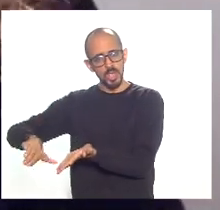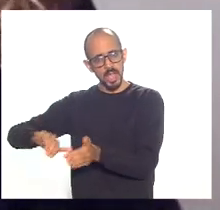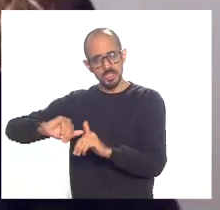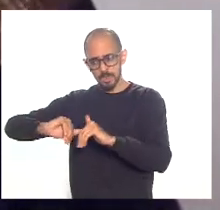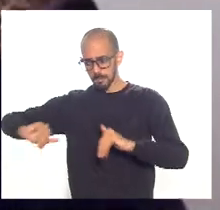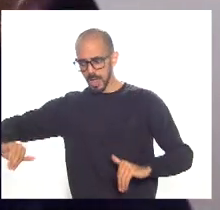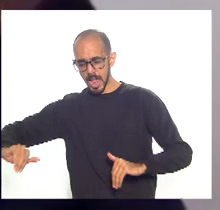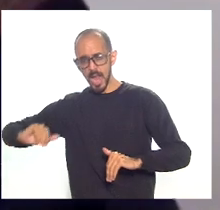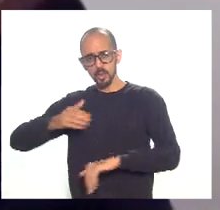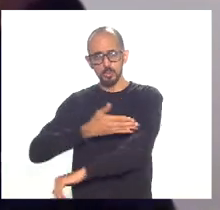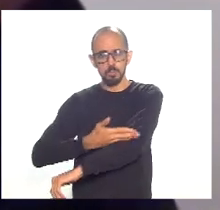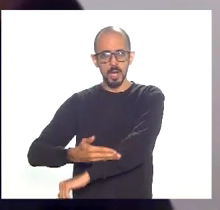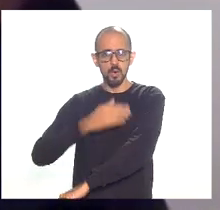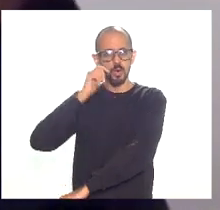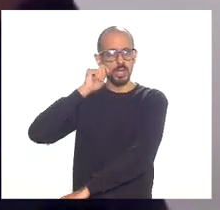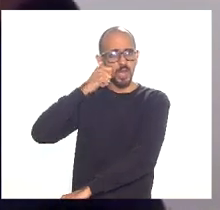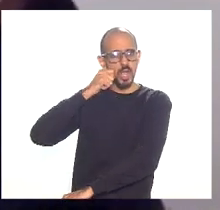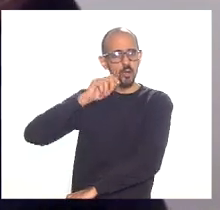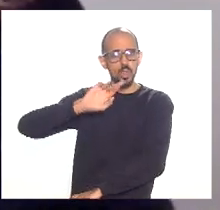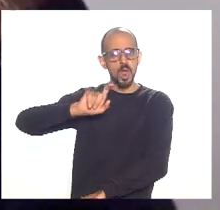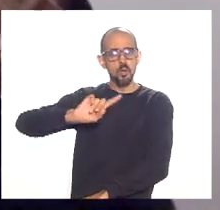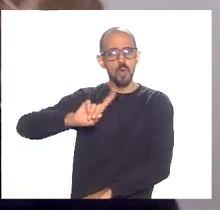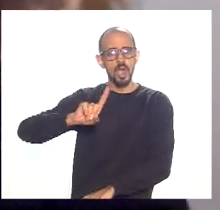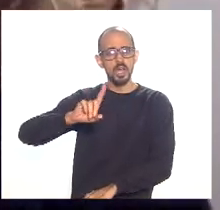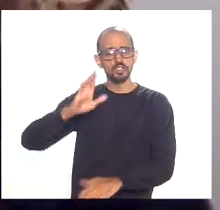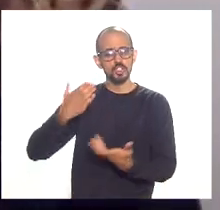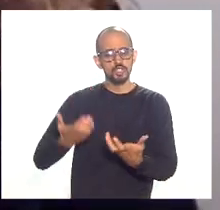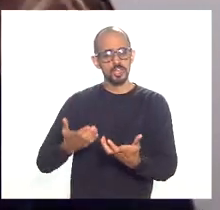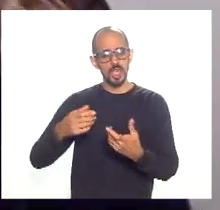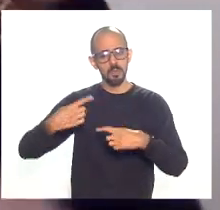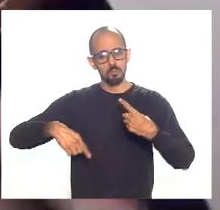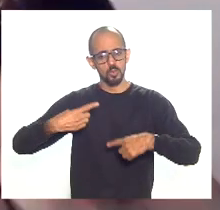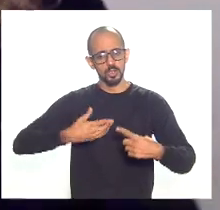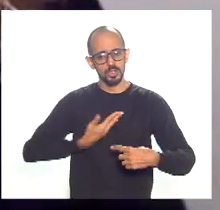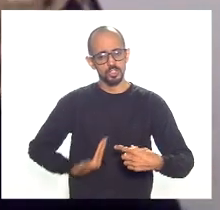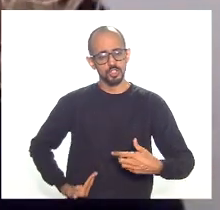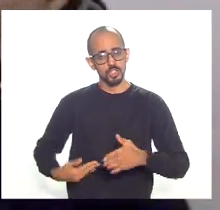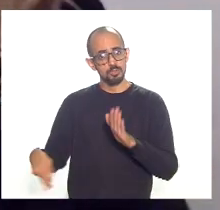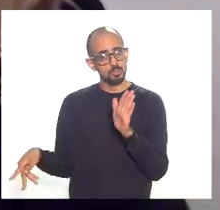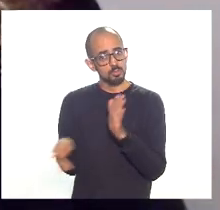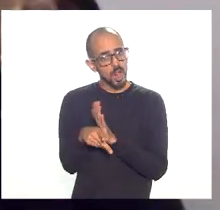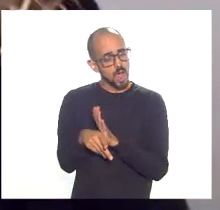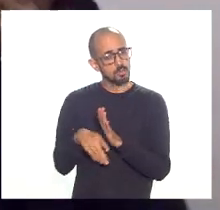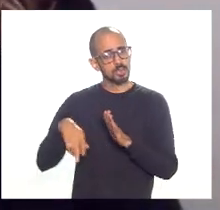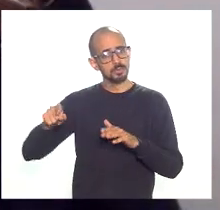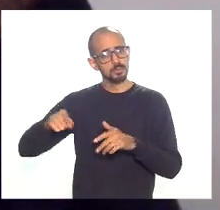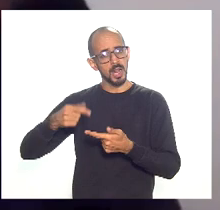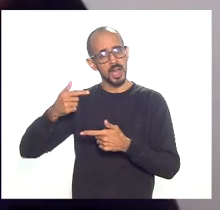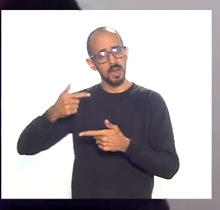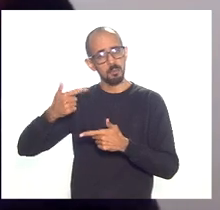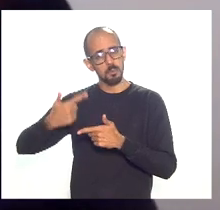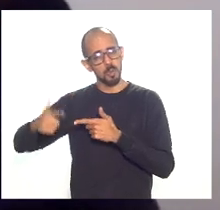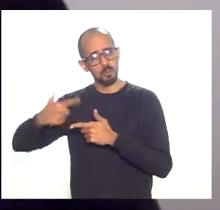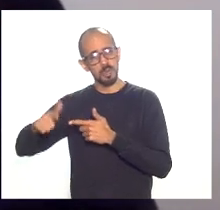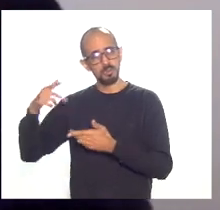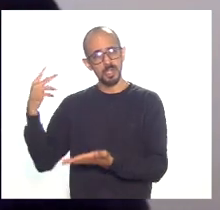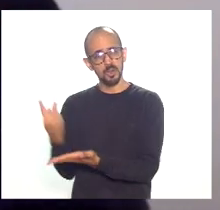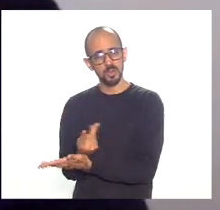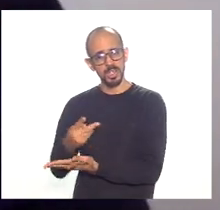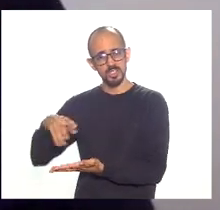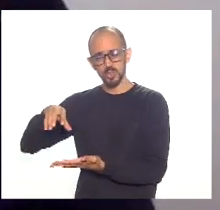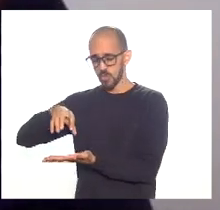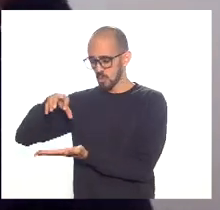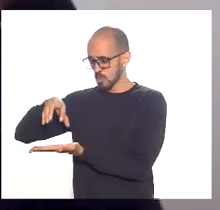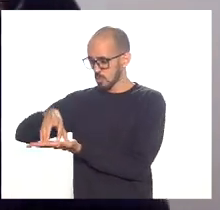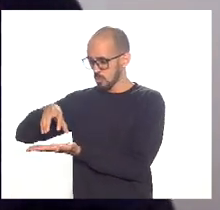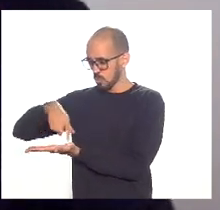negros. Muito pelo contrário, a gente quer pensar políticas específicas para males que atingem uma parcela da